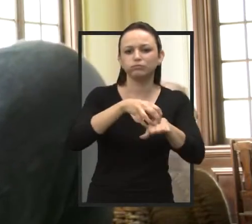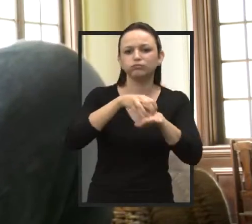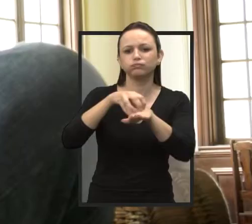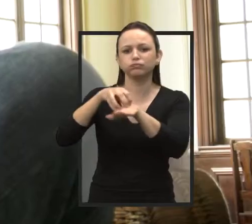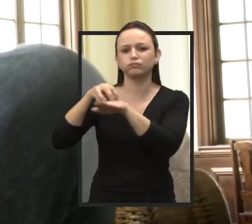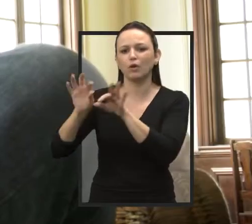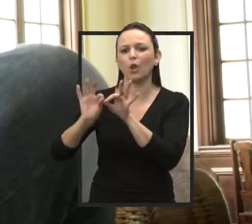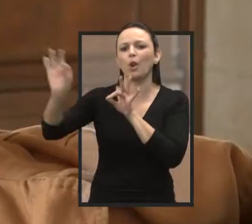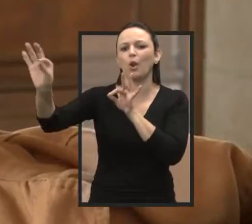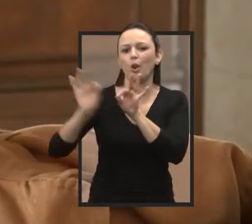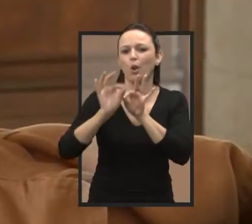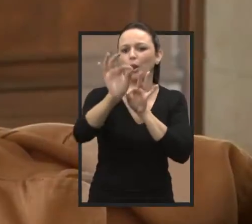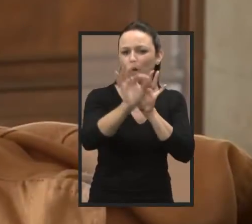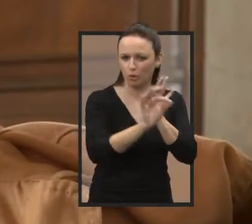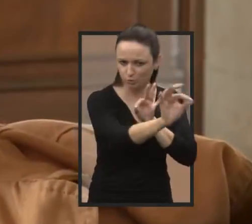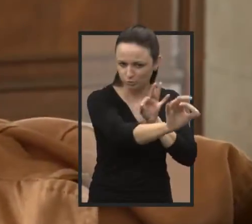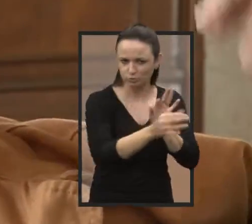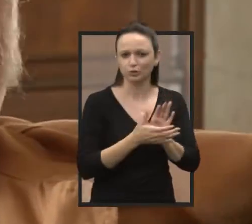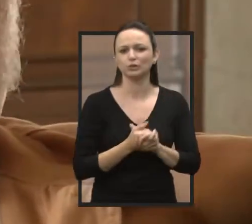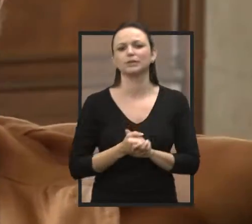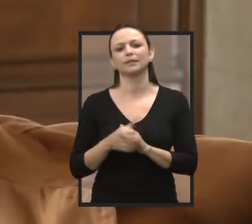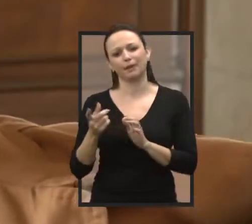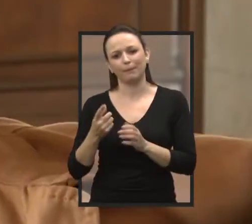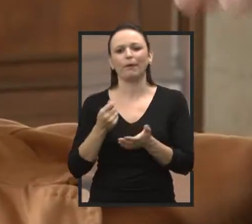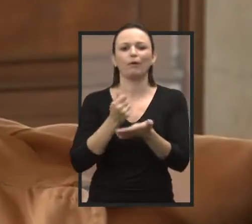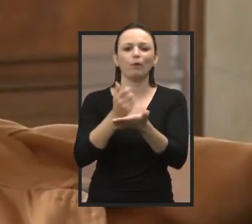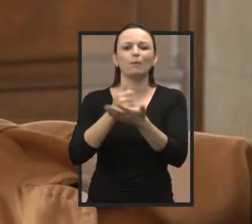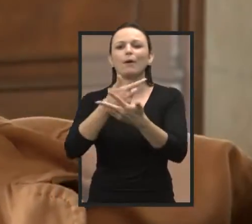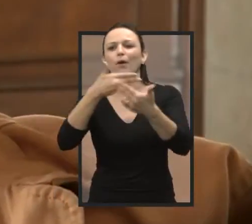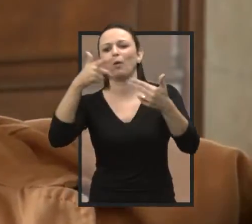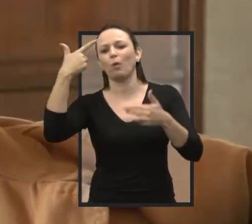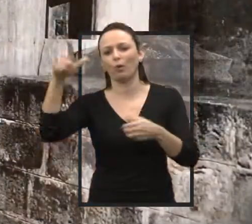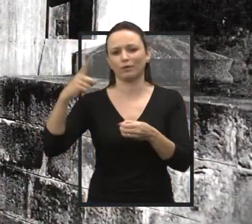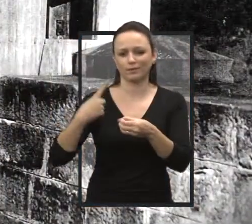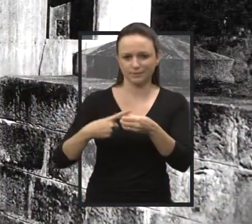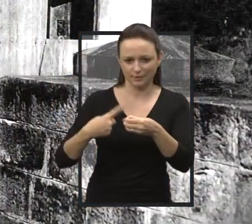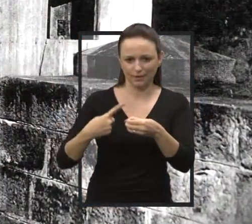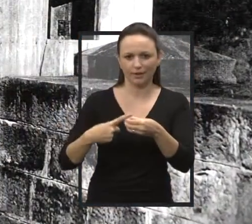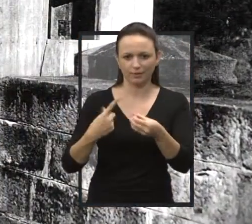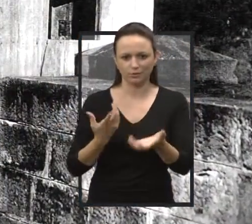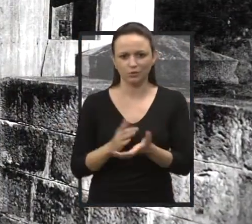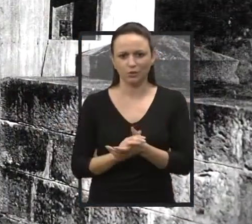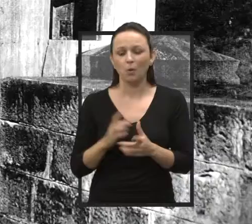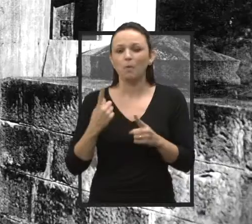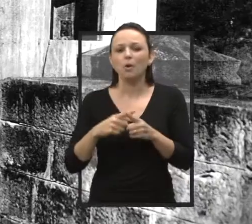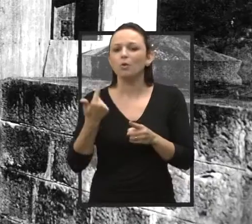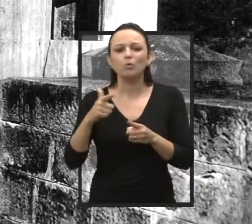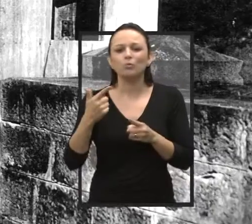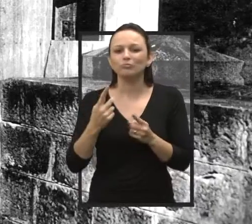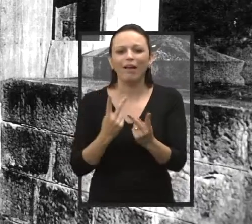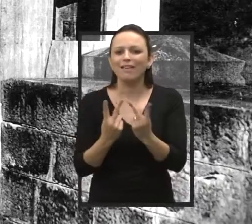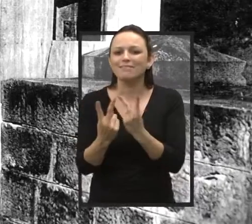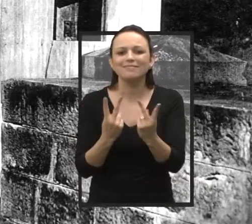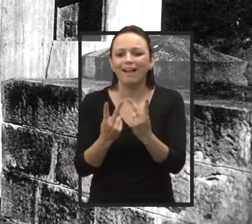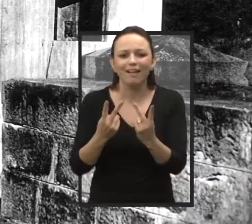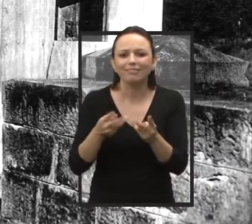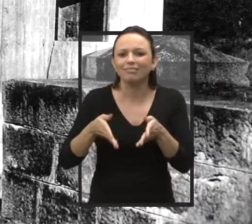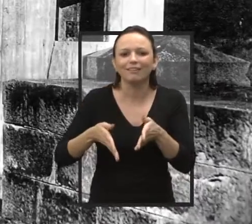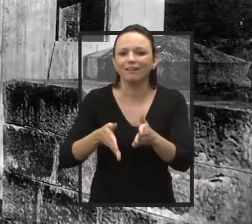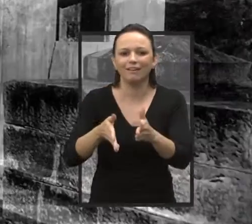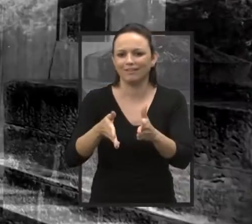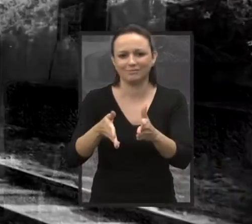para mais longe, de trazer coisas de outras cidades. A gente não tinha estrada